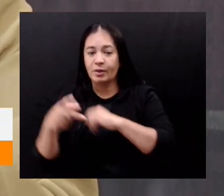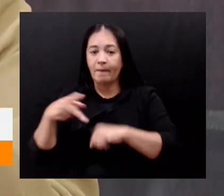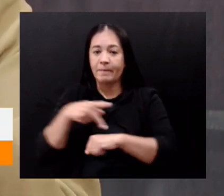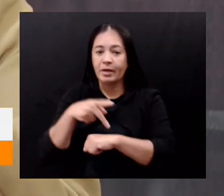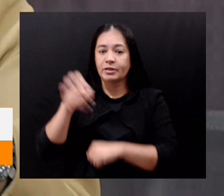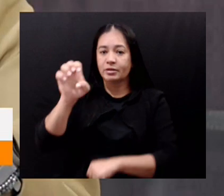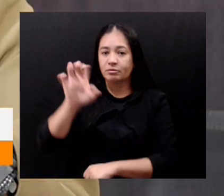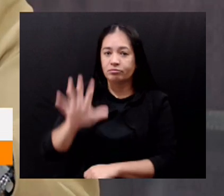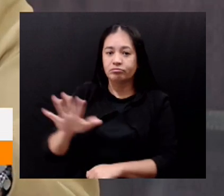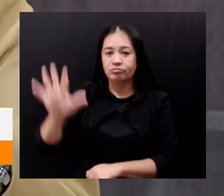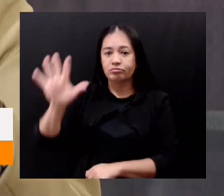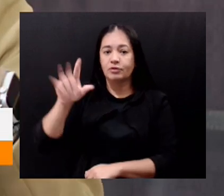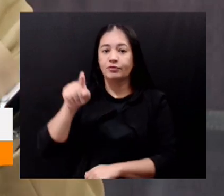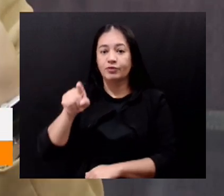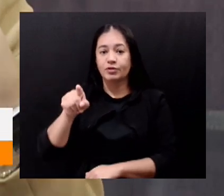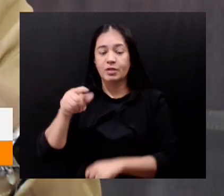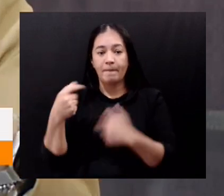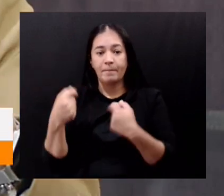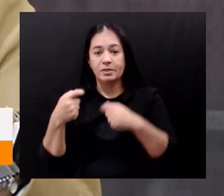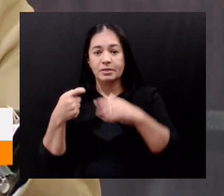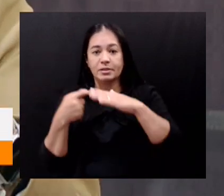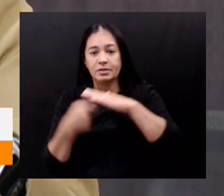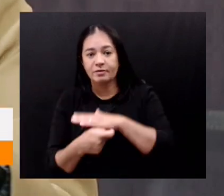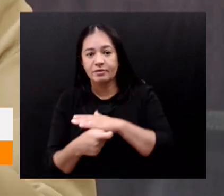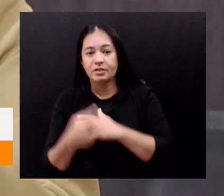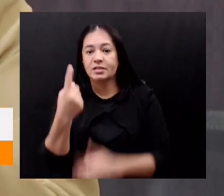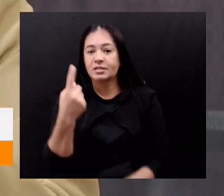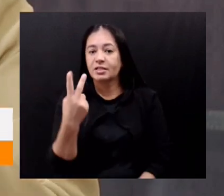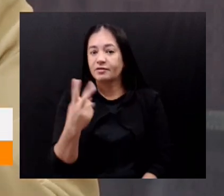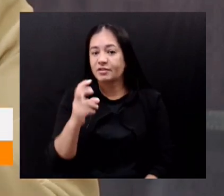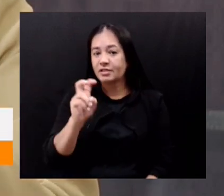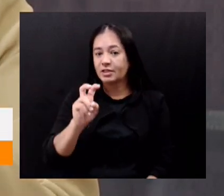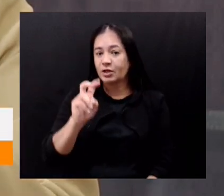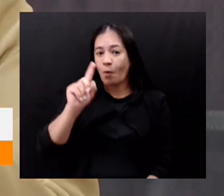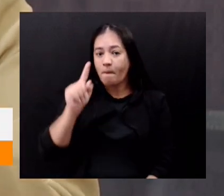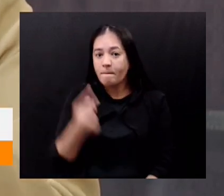investir US$ 125.000 para poder ter direito